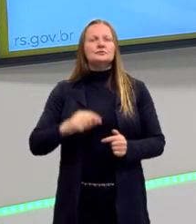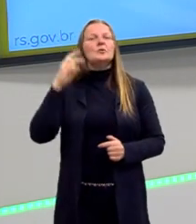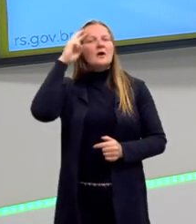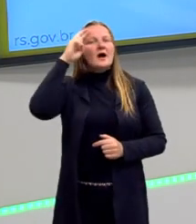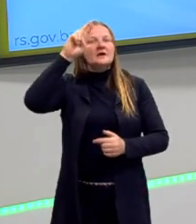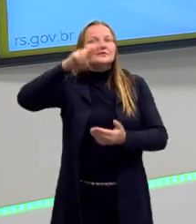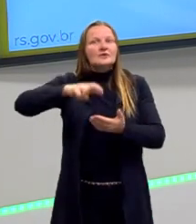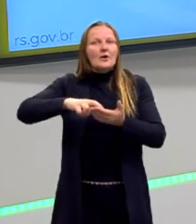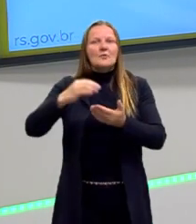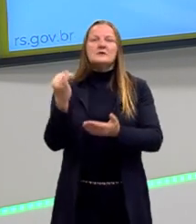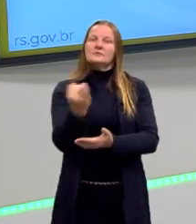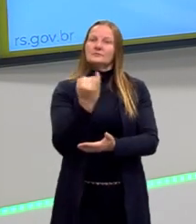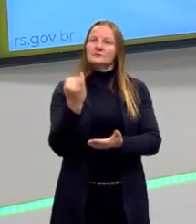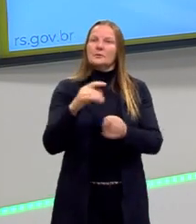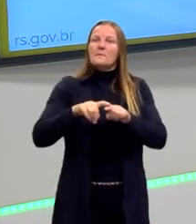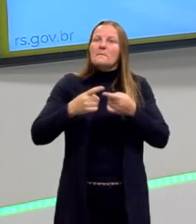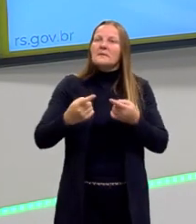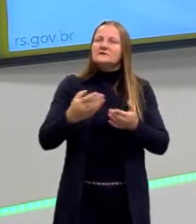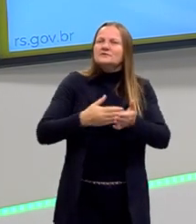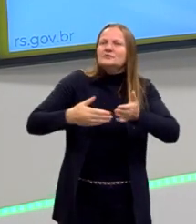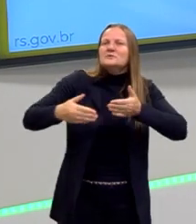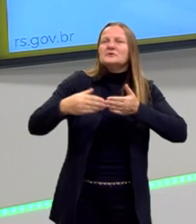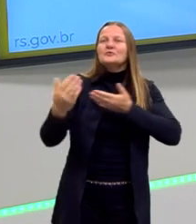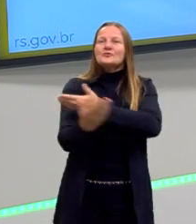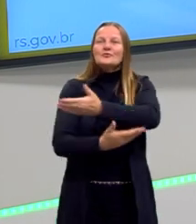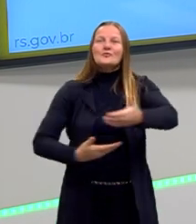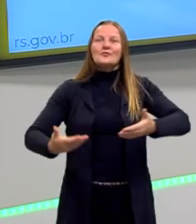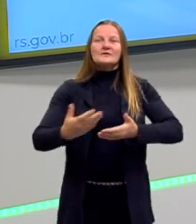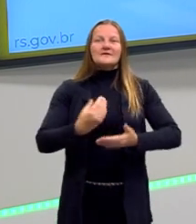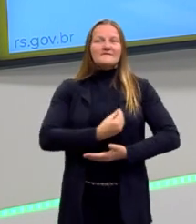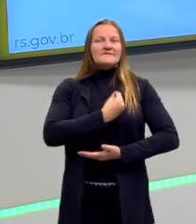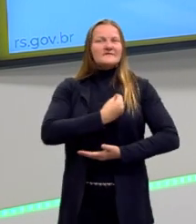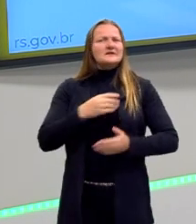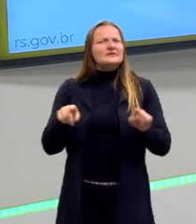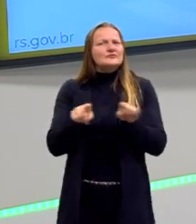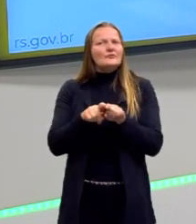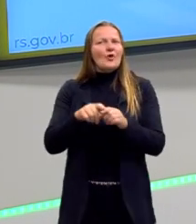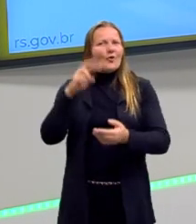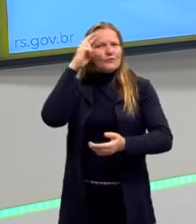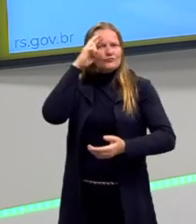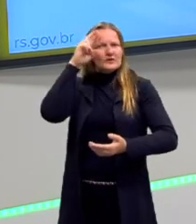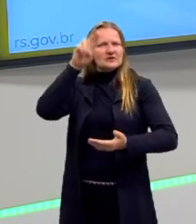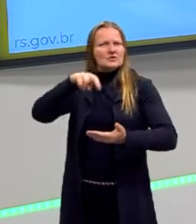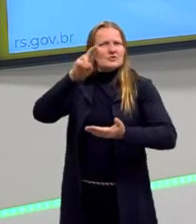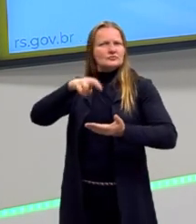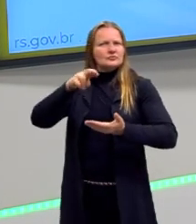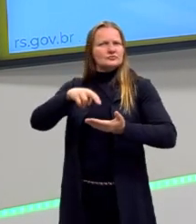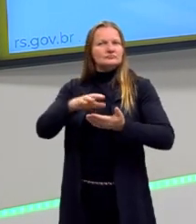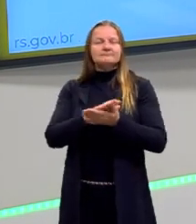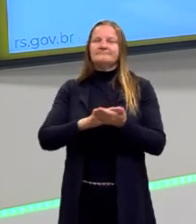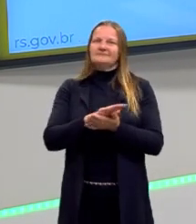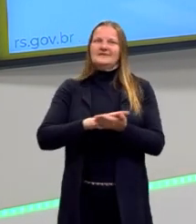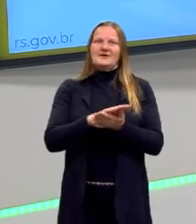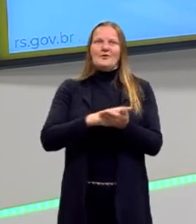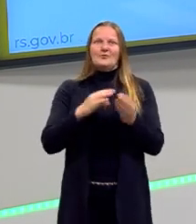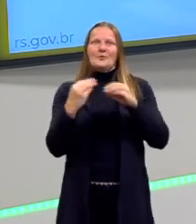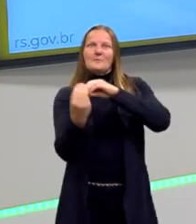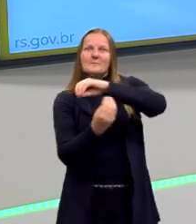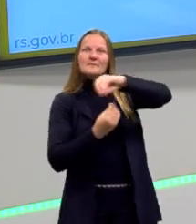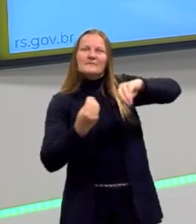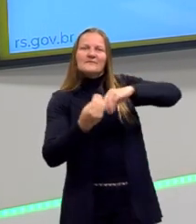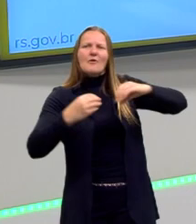é importante é importante mas a nossa vida não é composta somente de razão nós somos essa